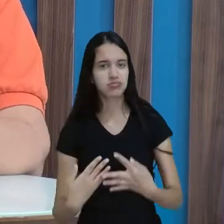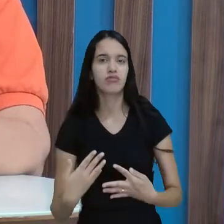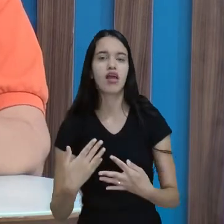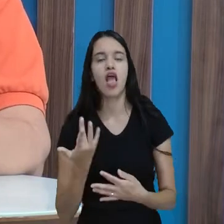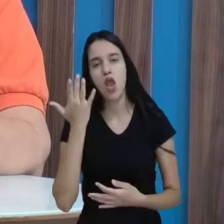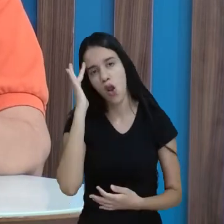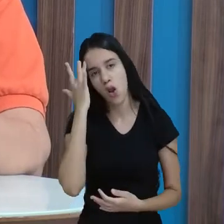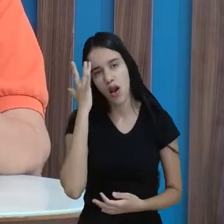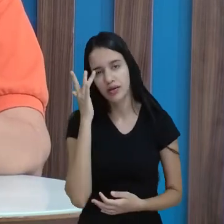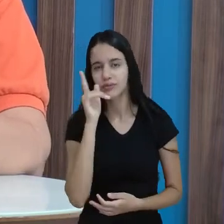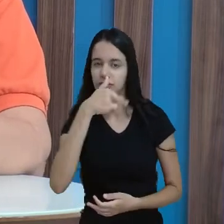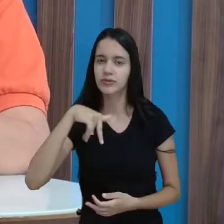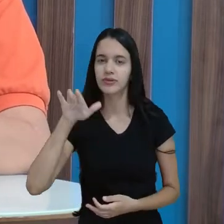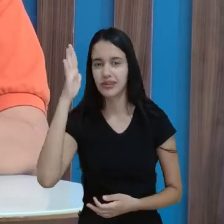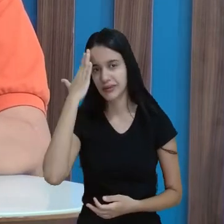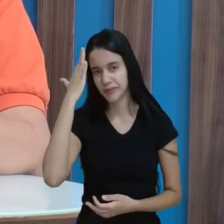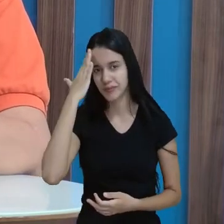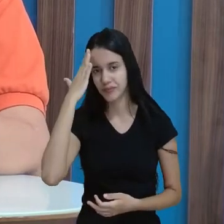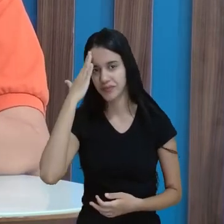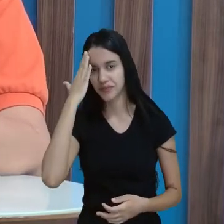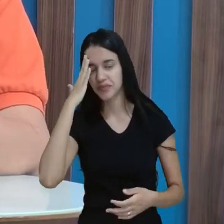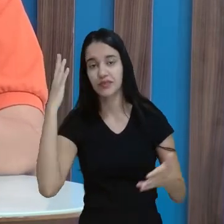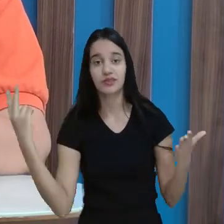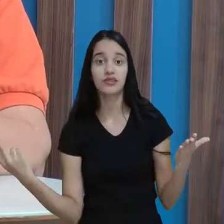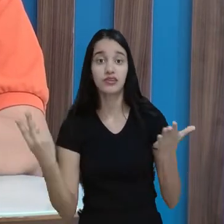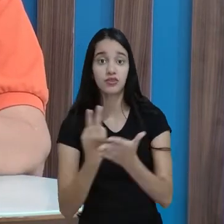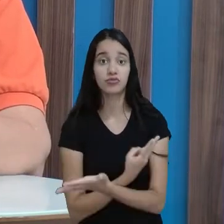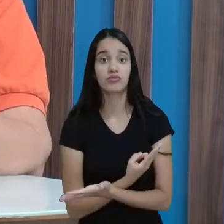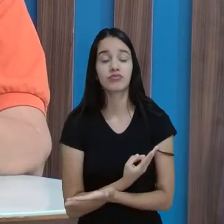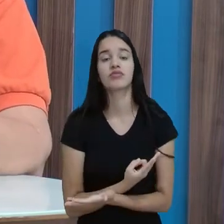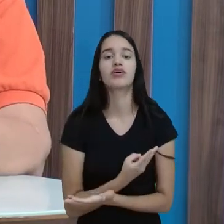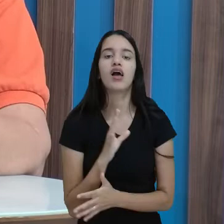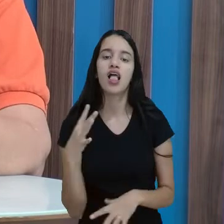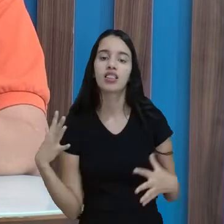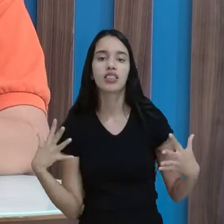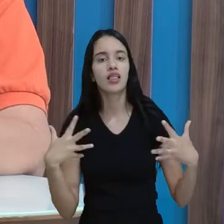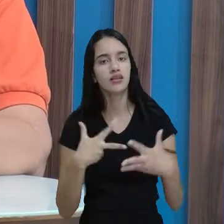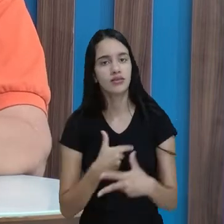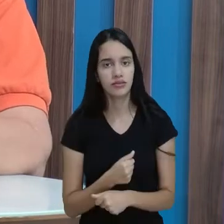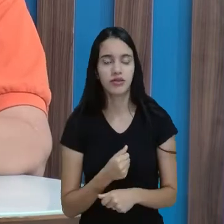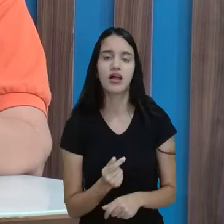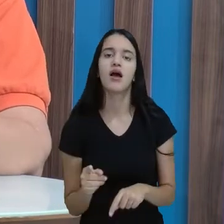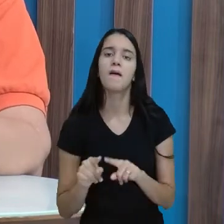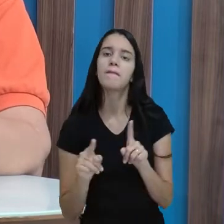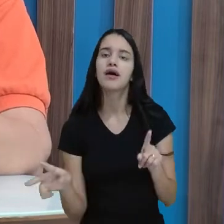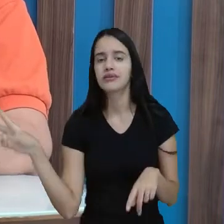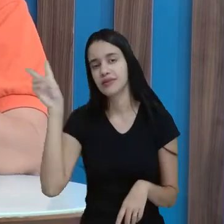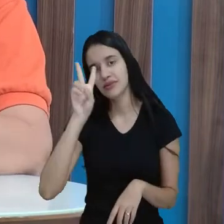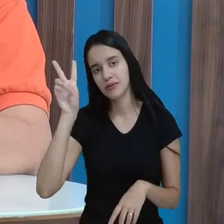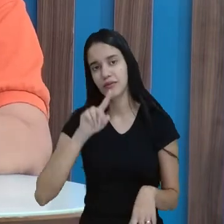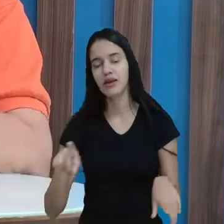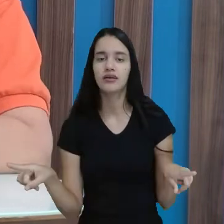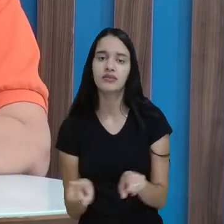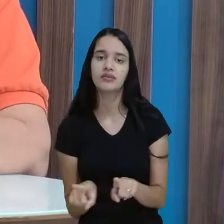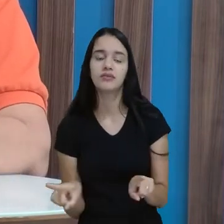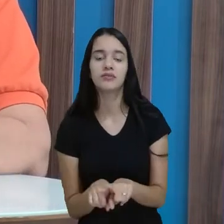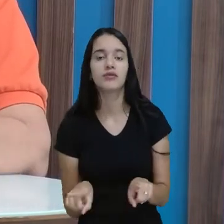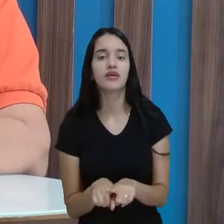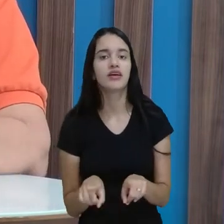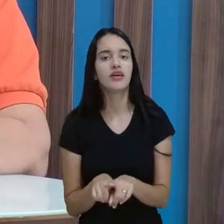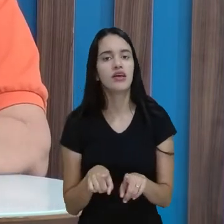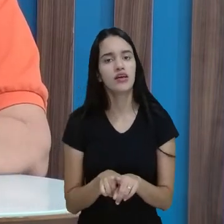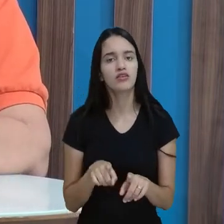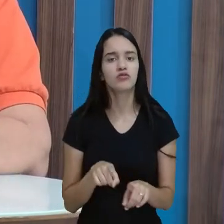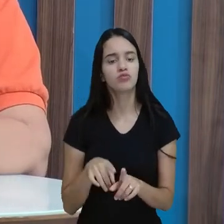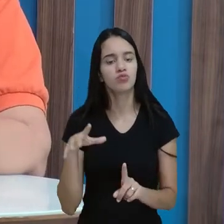que deu bem para vocês entenderem isso que acontece de forma natural. Mas lembrar também que isso pode ser provocado, como a professora